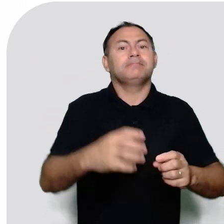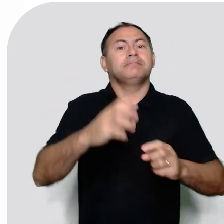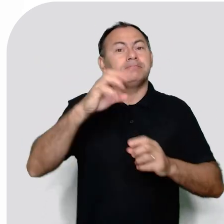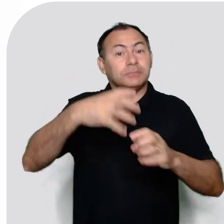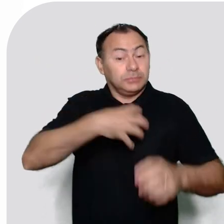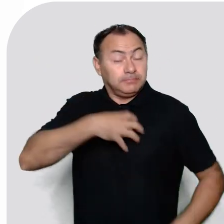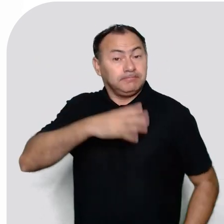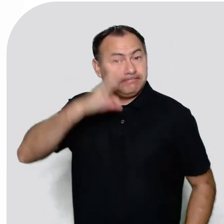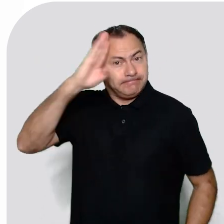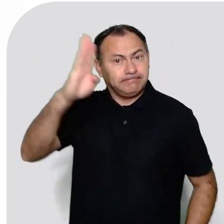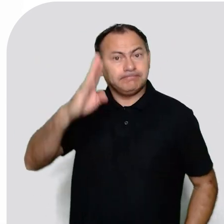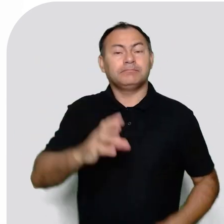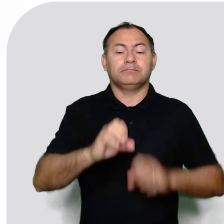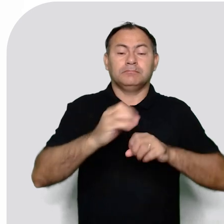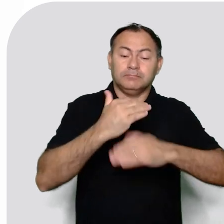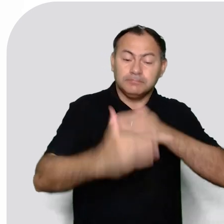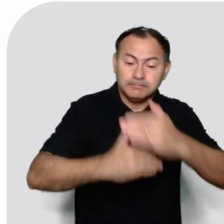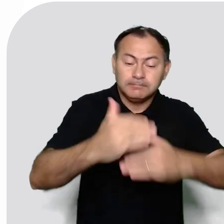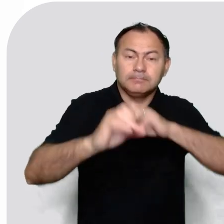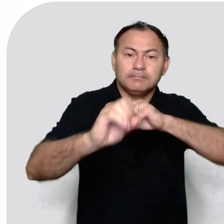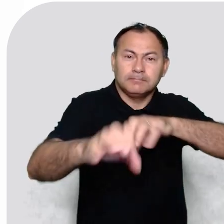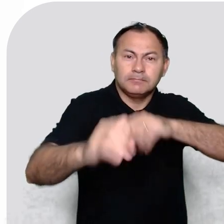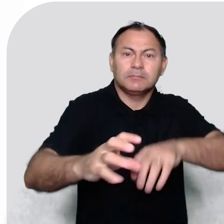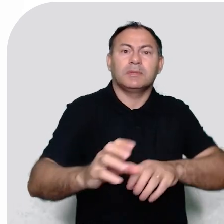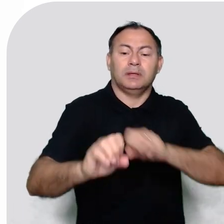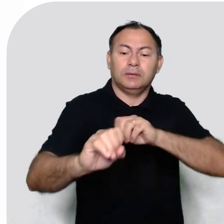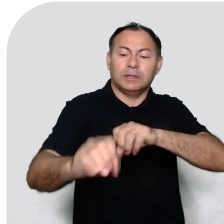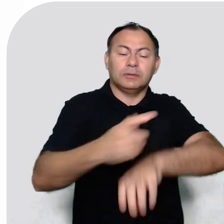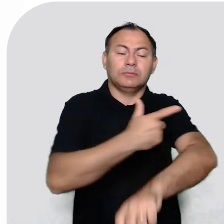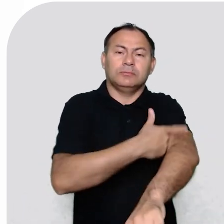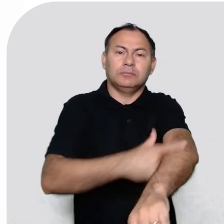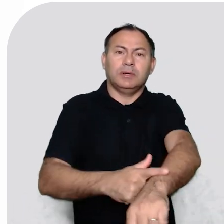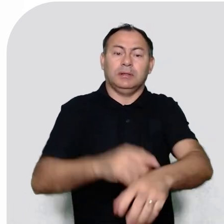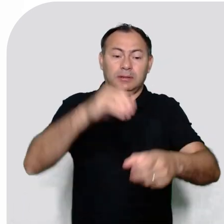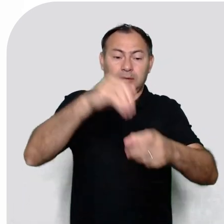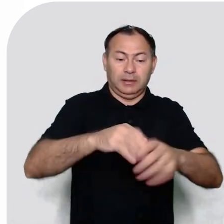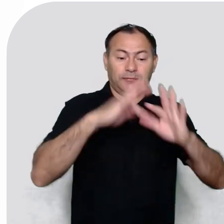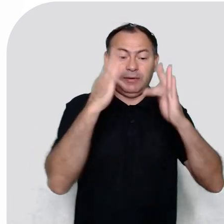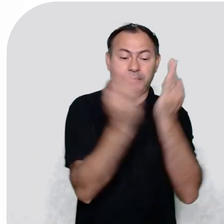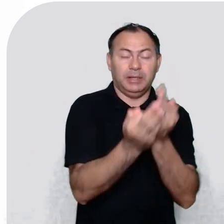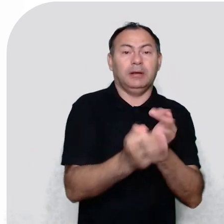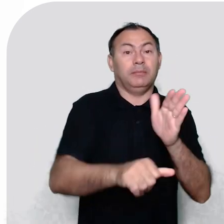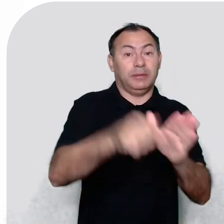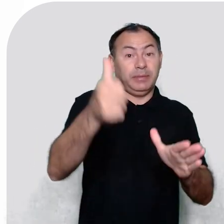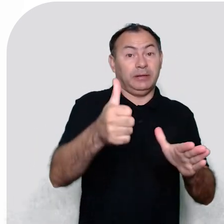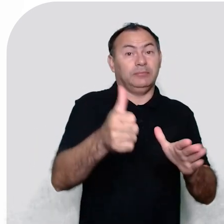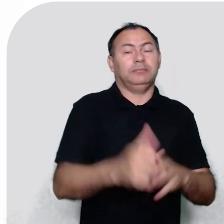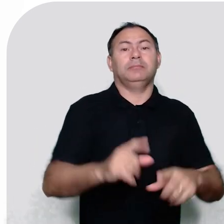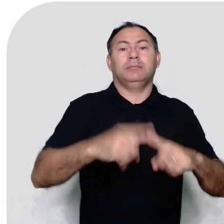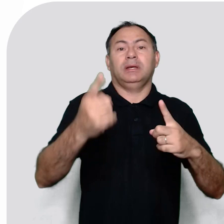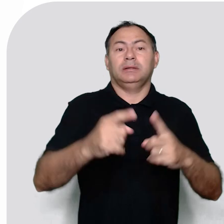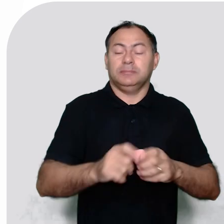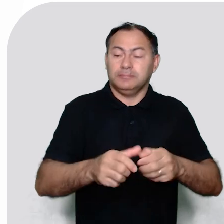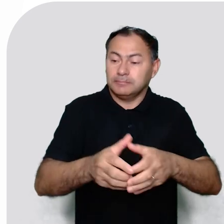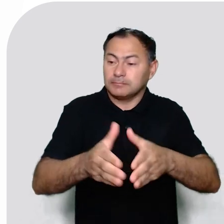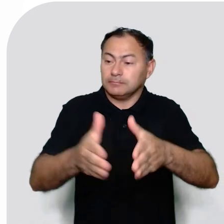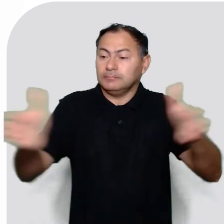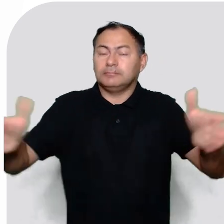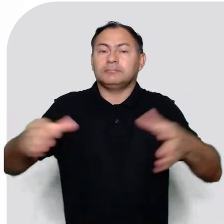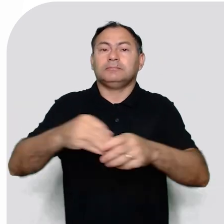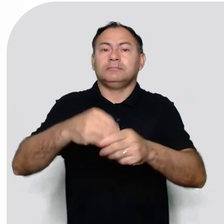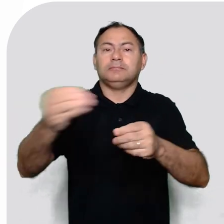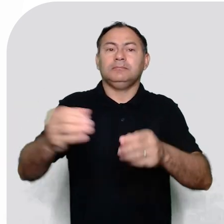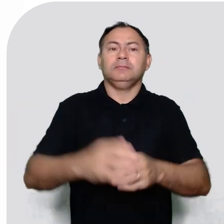os processos da educação, que têm na família o seu lugar primeiro e privilegiado, mas que se amplia e